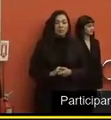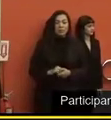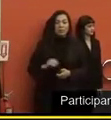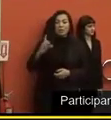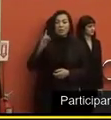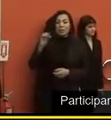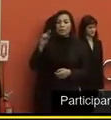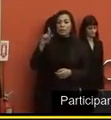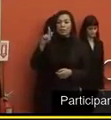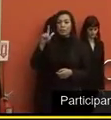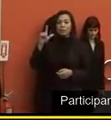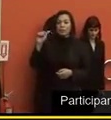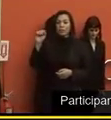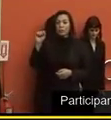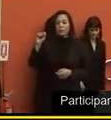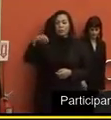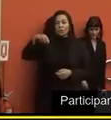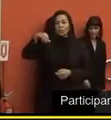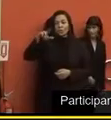Miranda Mussi.